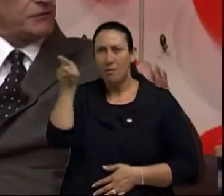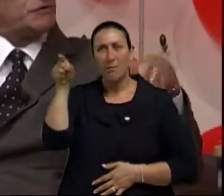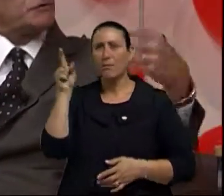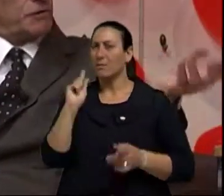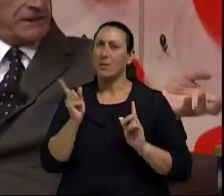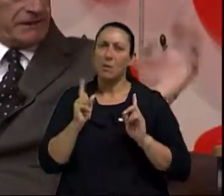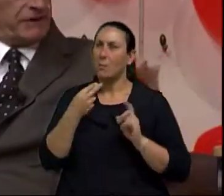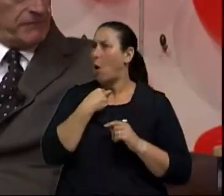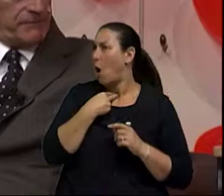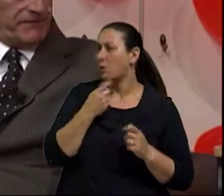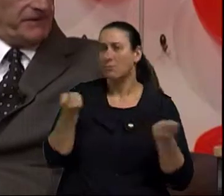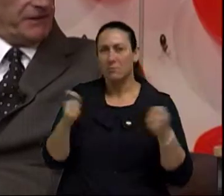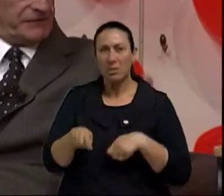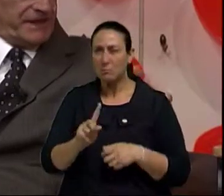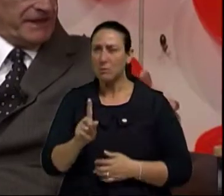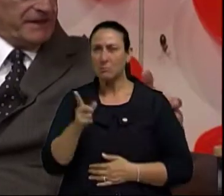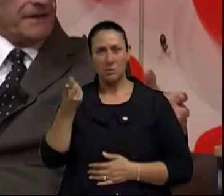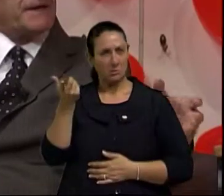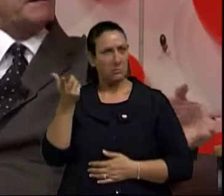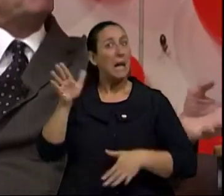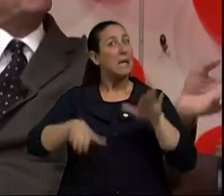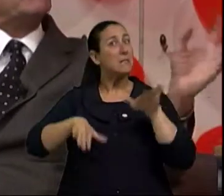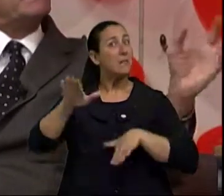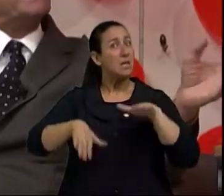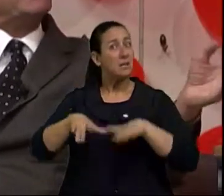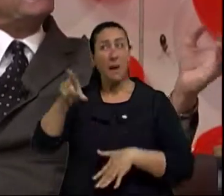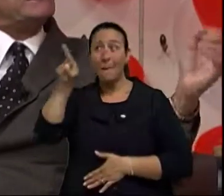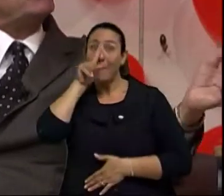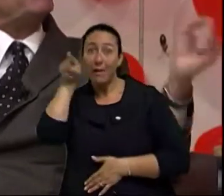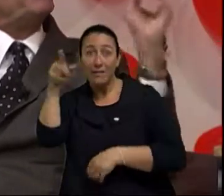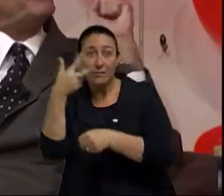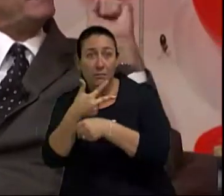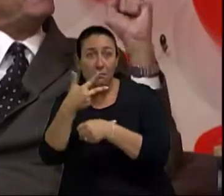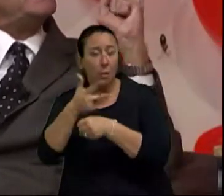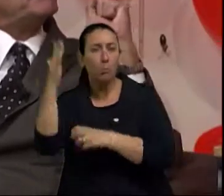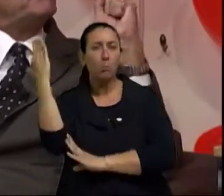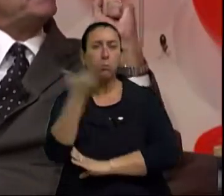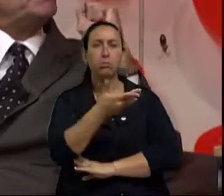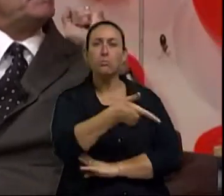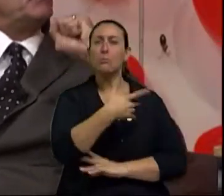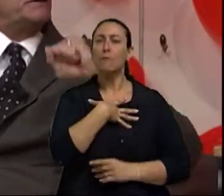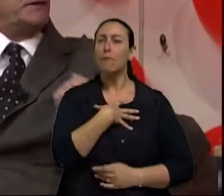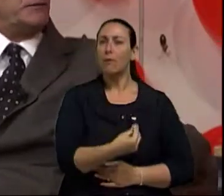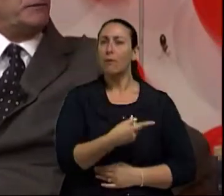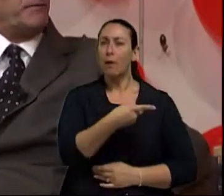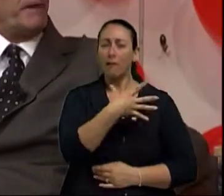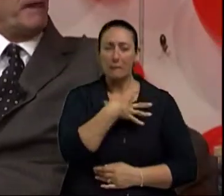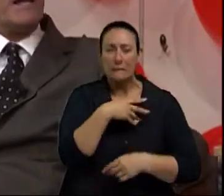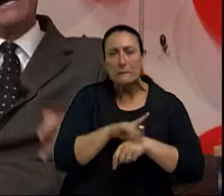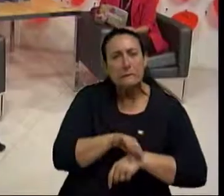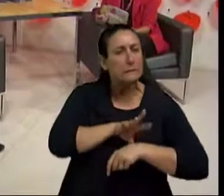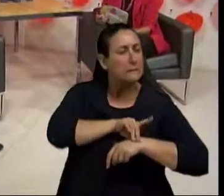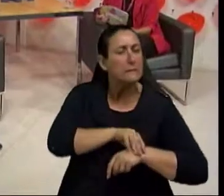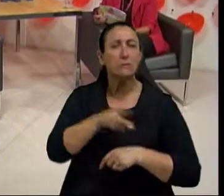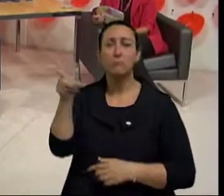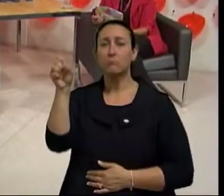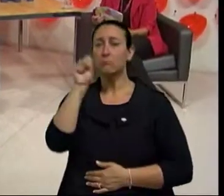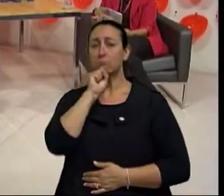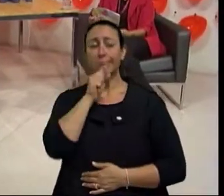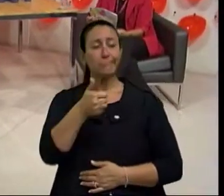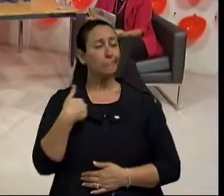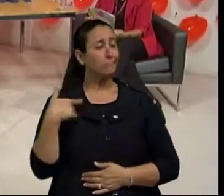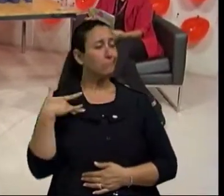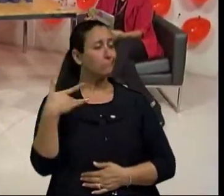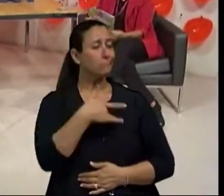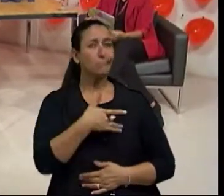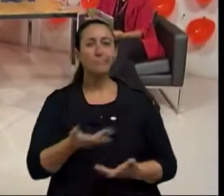esteja em melhores condições até do que a própria filha, não sei. Exatamente. Mas eu sei, isso felizmente está mudando. A própria